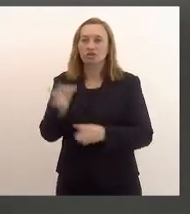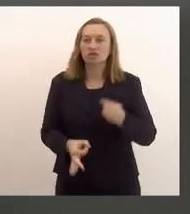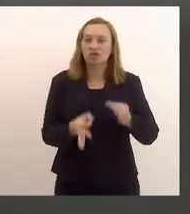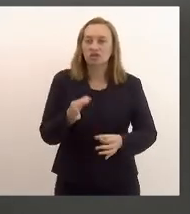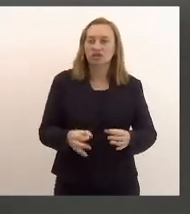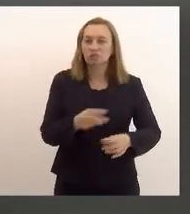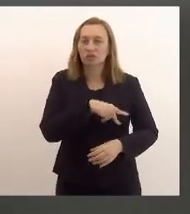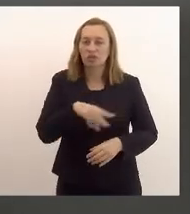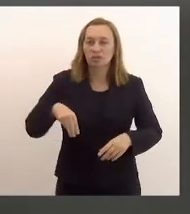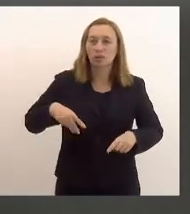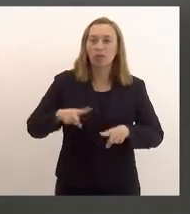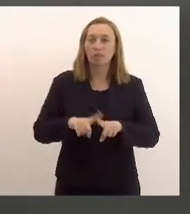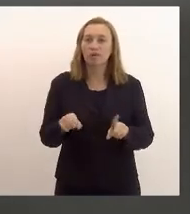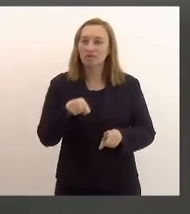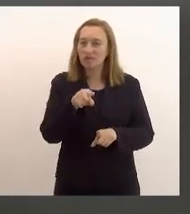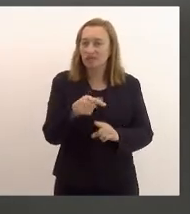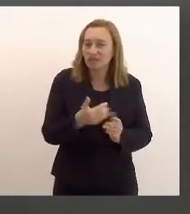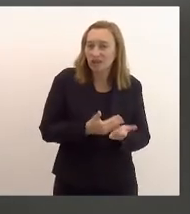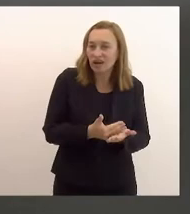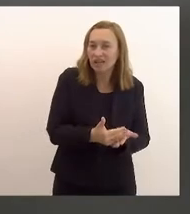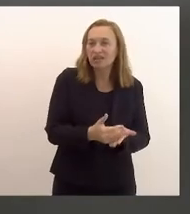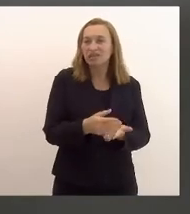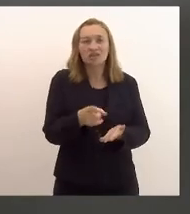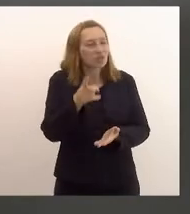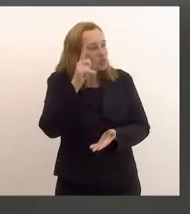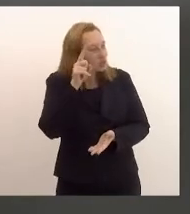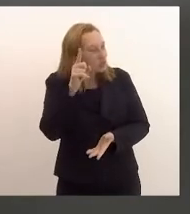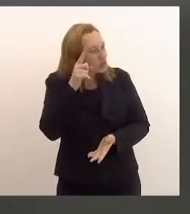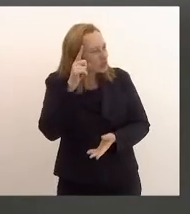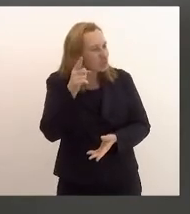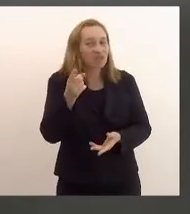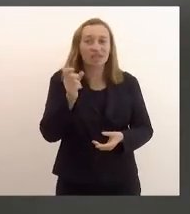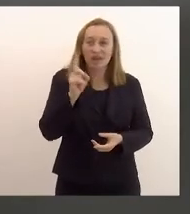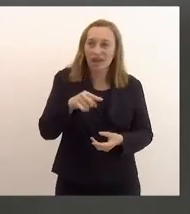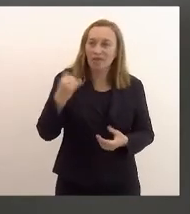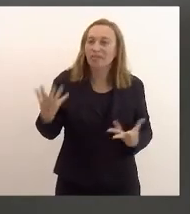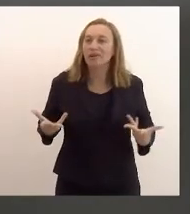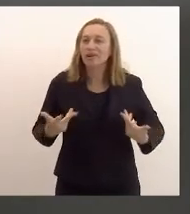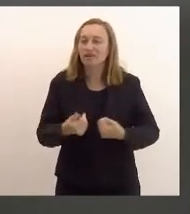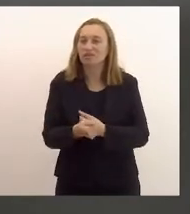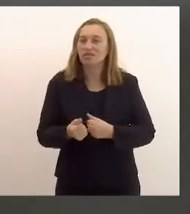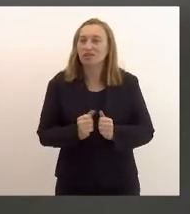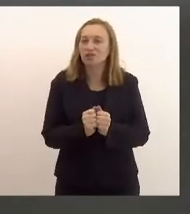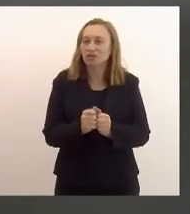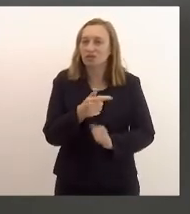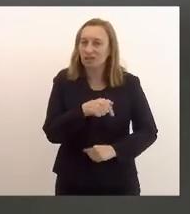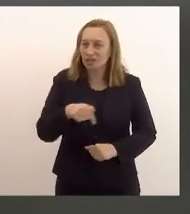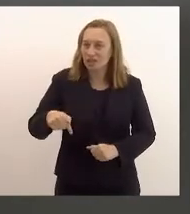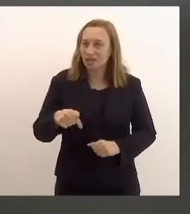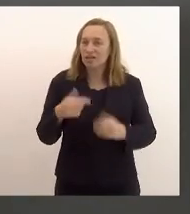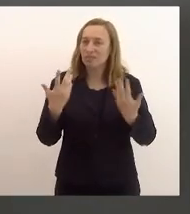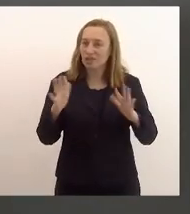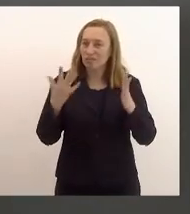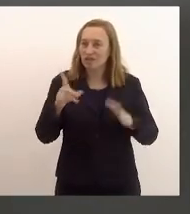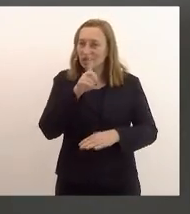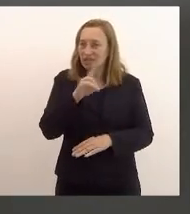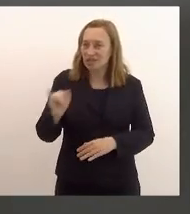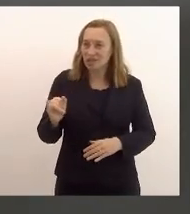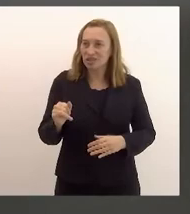mas vocês são ali no atendimento diário constante e é muito gratificante está aqui comemorando esse dia